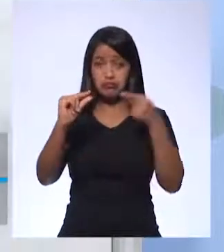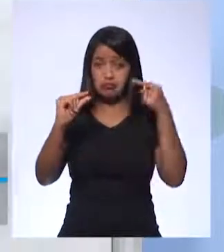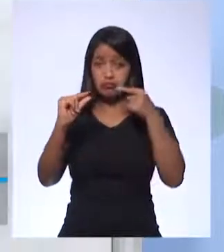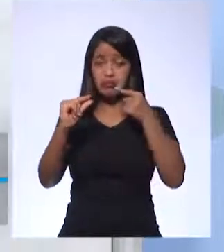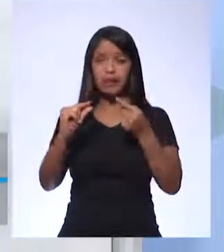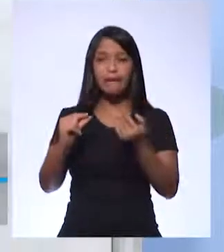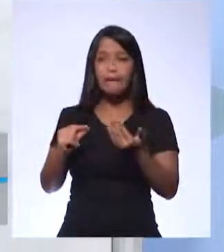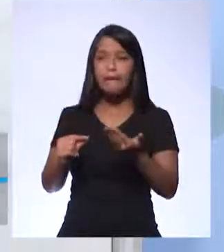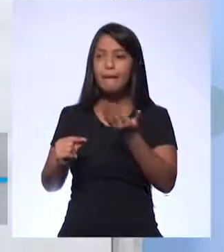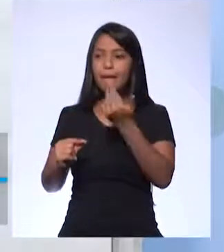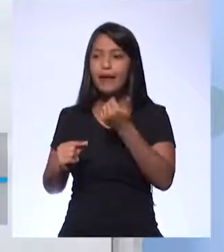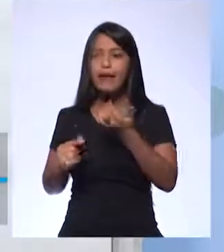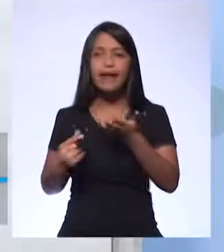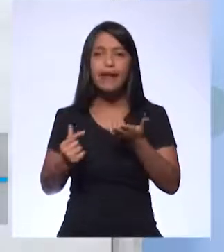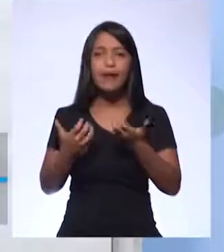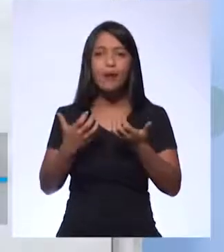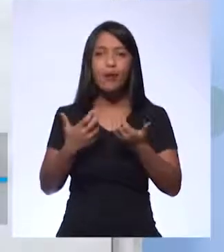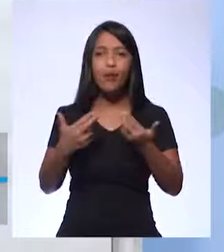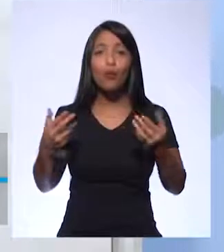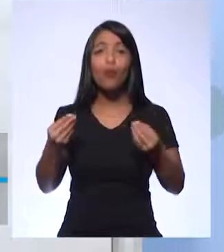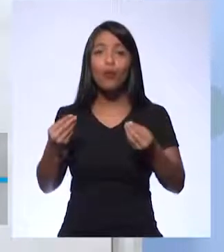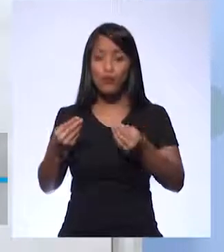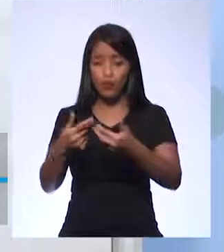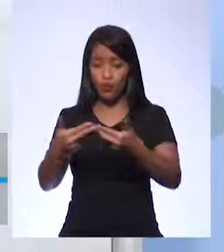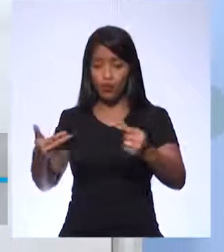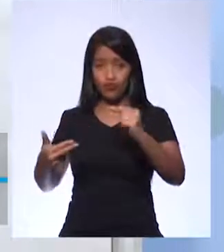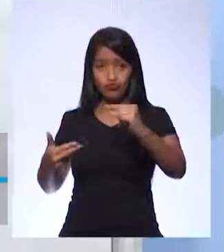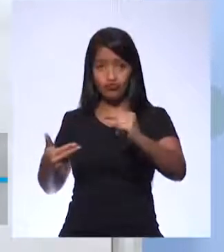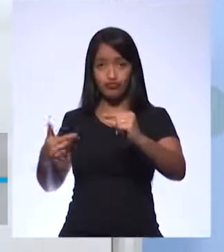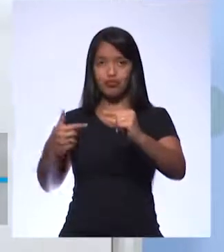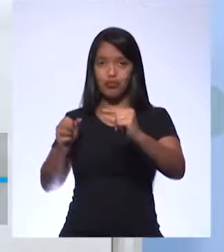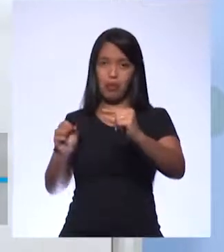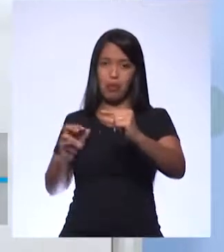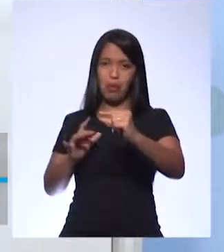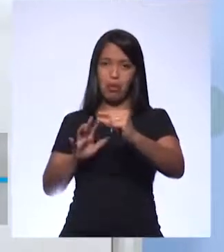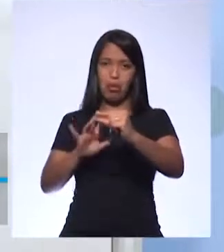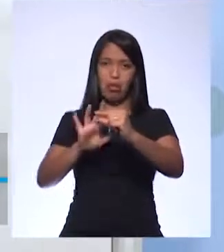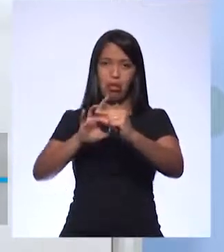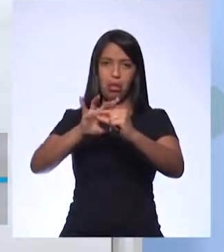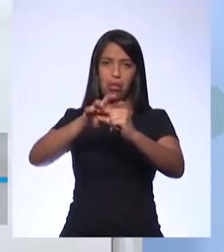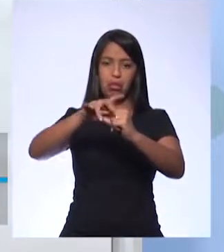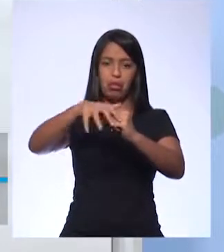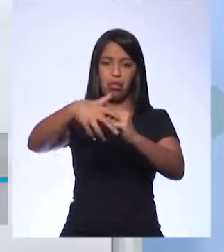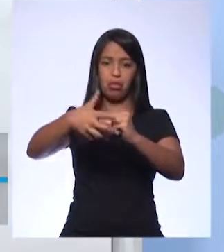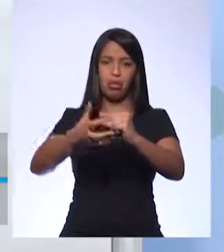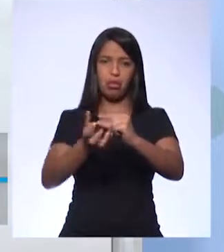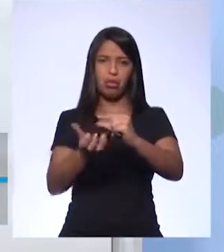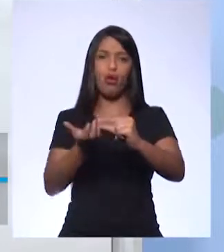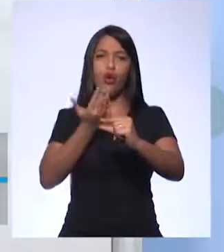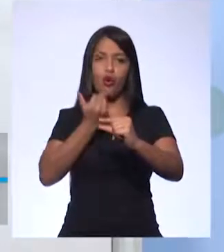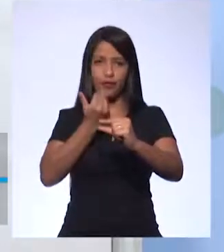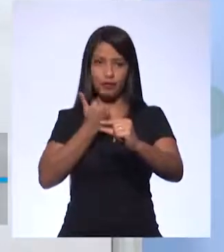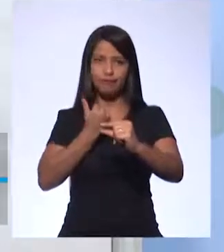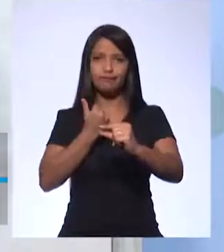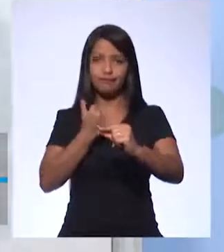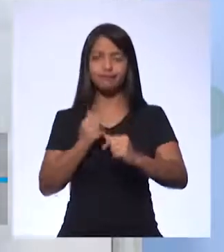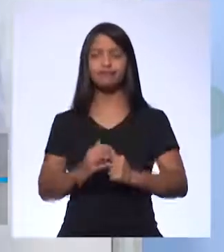Ela vai englobar essa coisa. Tá? E a ameba, por exemplo, deram um exemplo para a gente aí, que